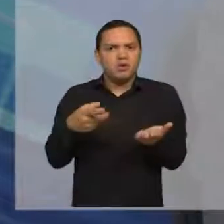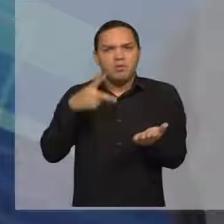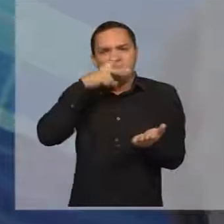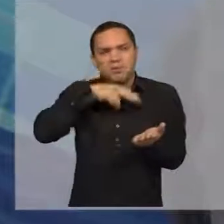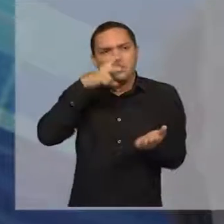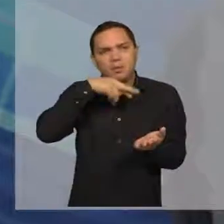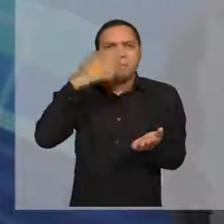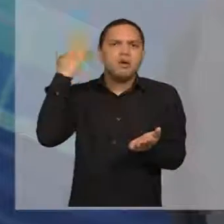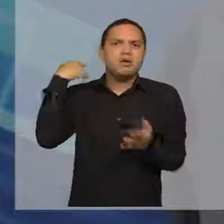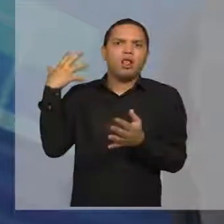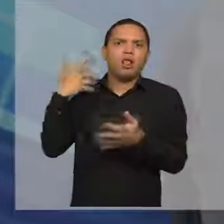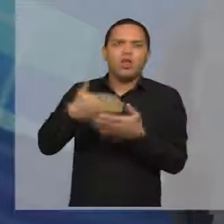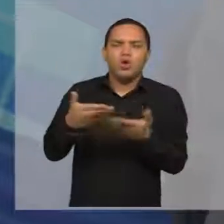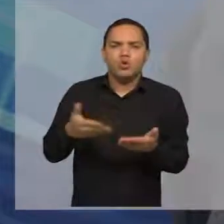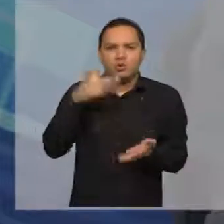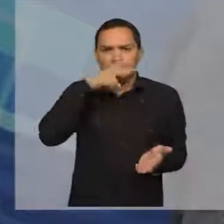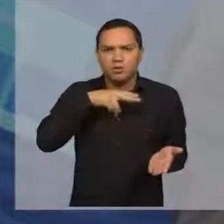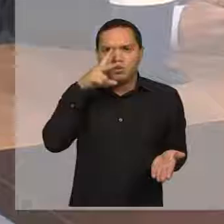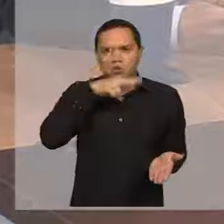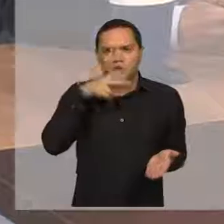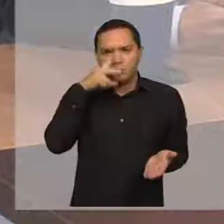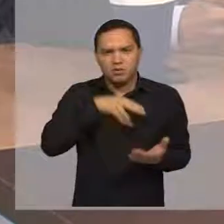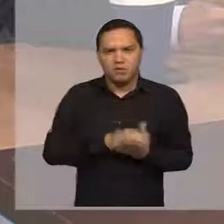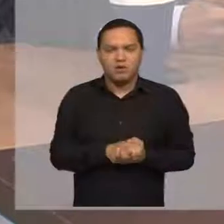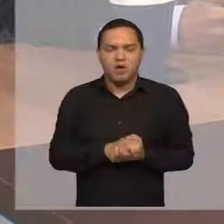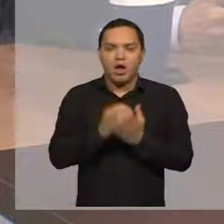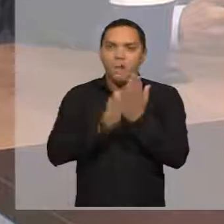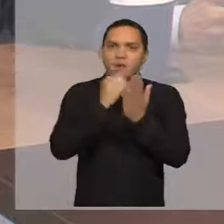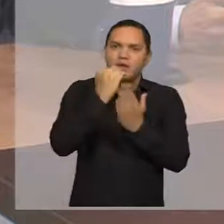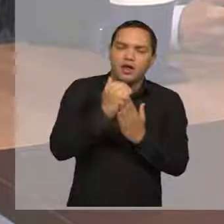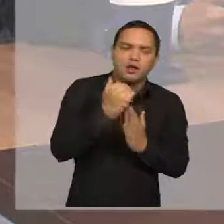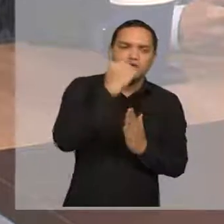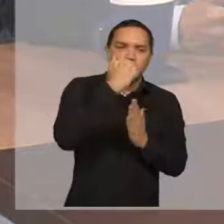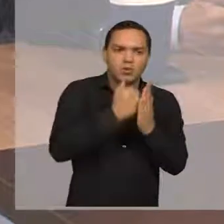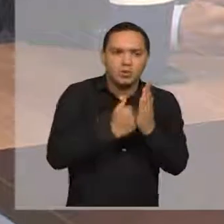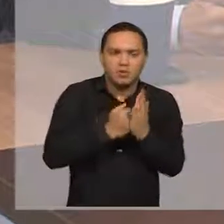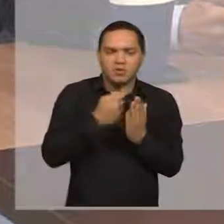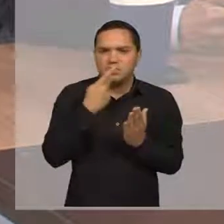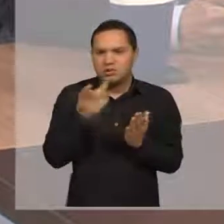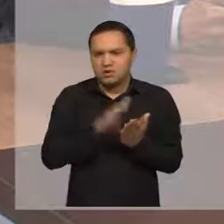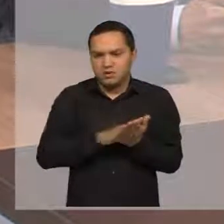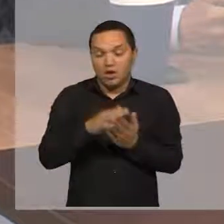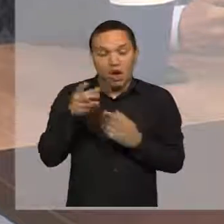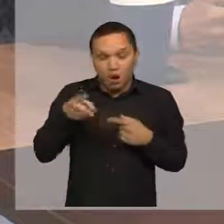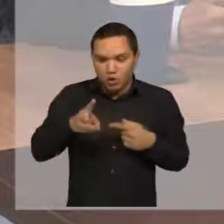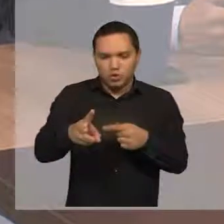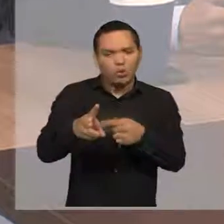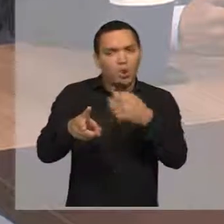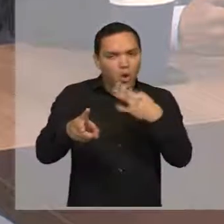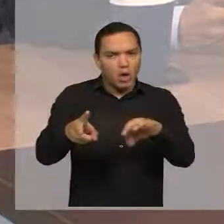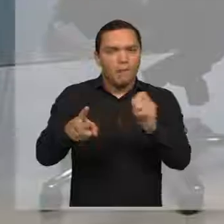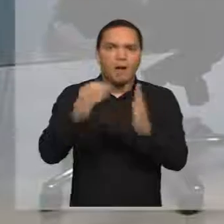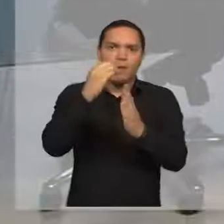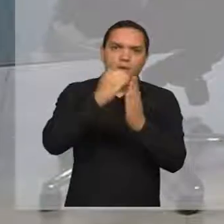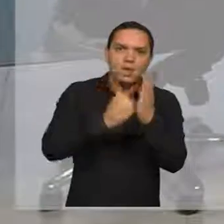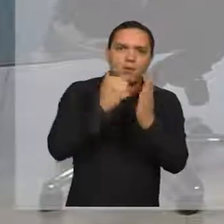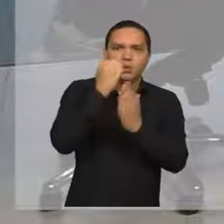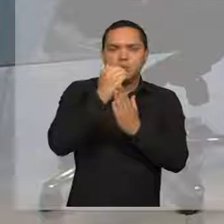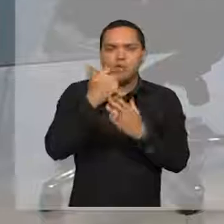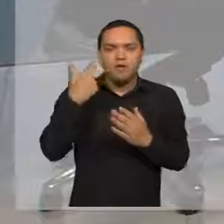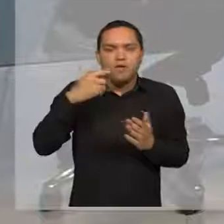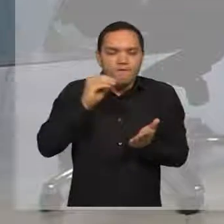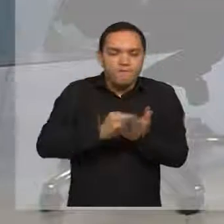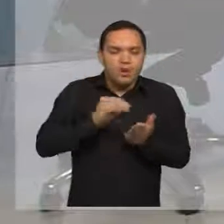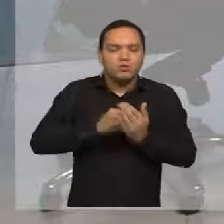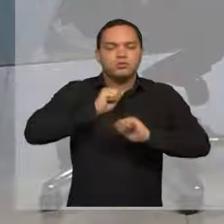o que tinha. Mas os resultados, a gente não disse que ia aumentar nem diminuir, tá aqui, a continuidade foi feita. Falta clareza justamente